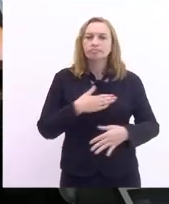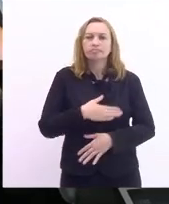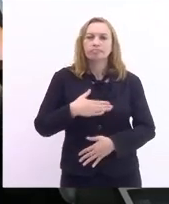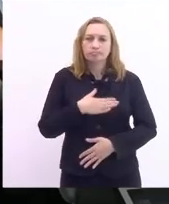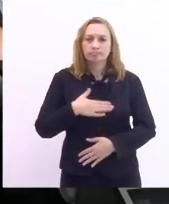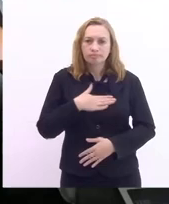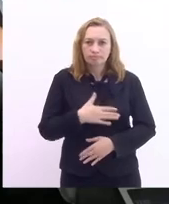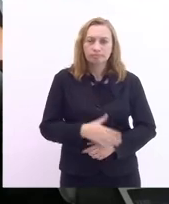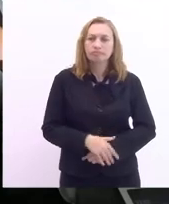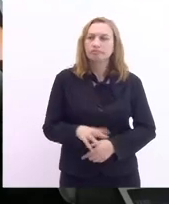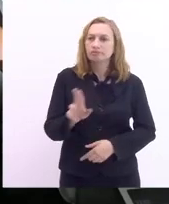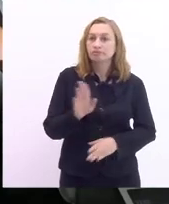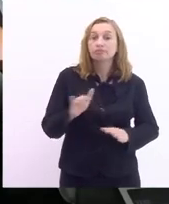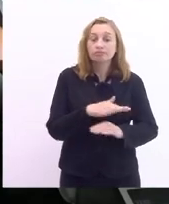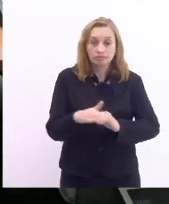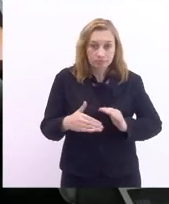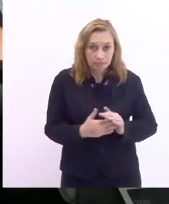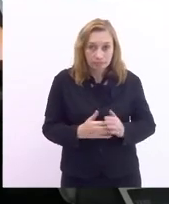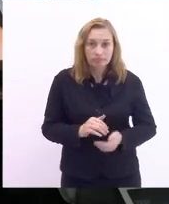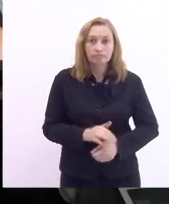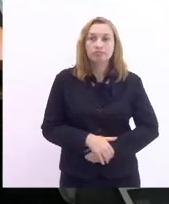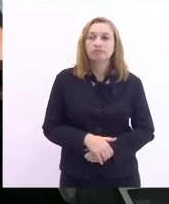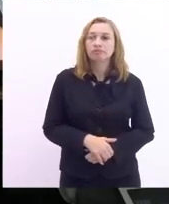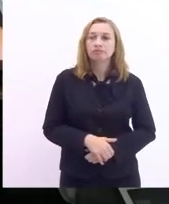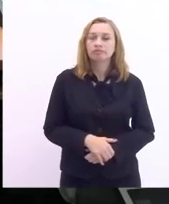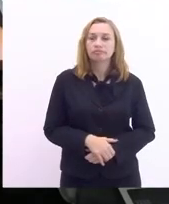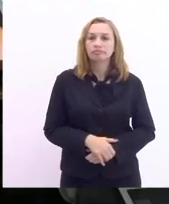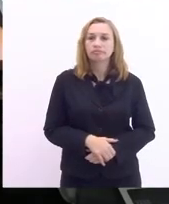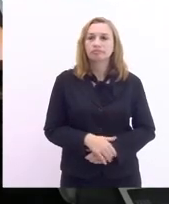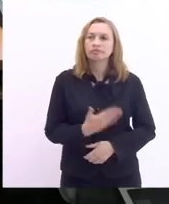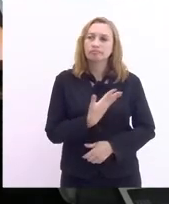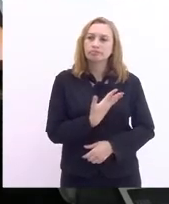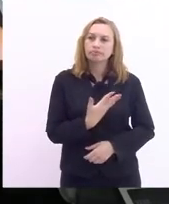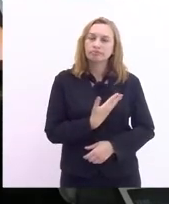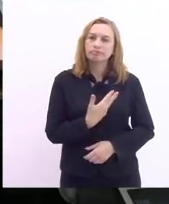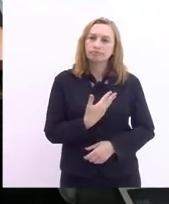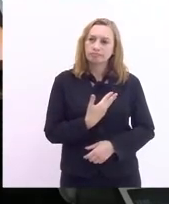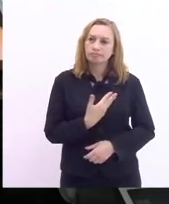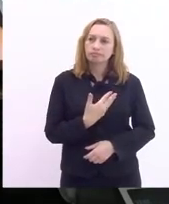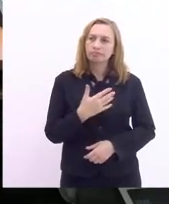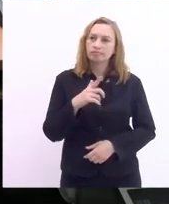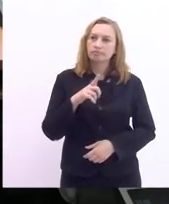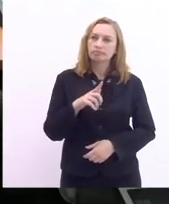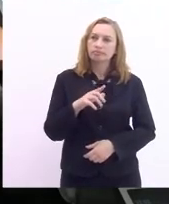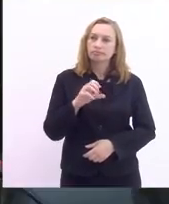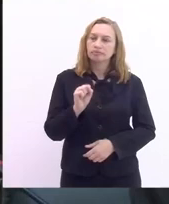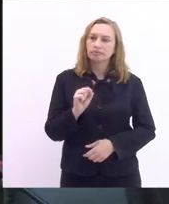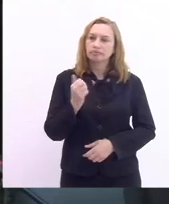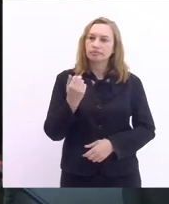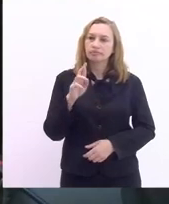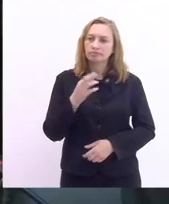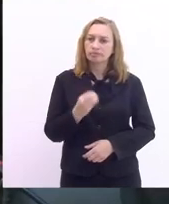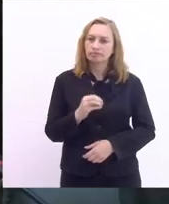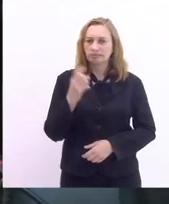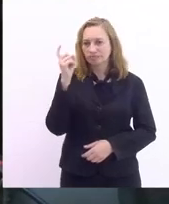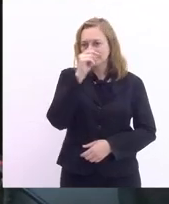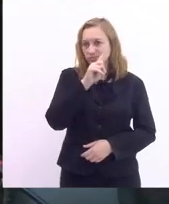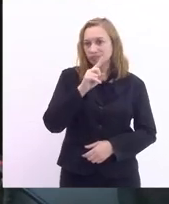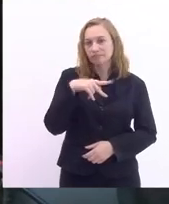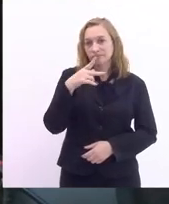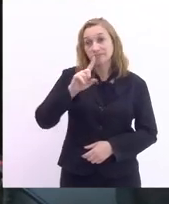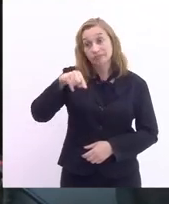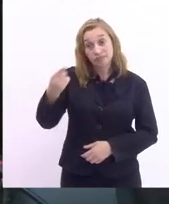gostaria de em nome de todos soldar o meu amigo de guerra Luiz Sérgio é difícil falar depois dele né